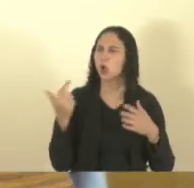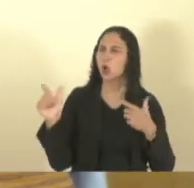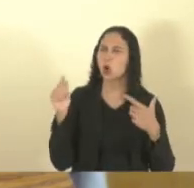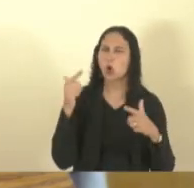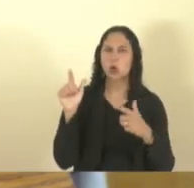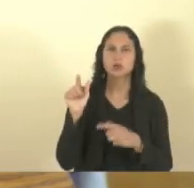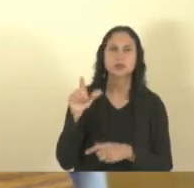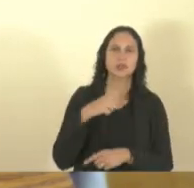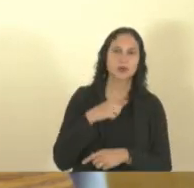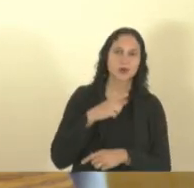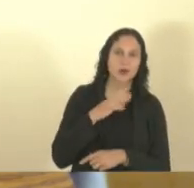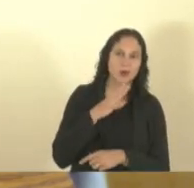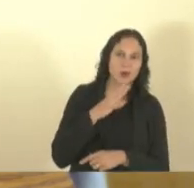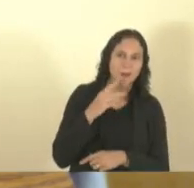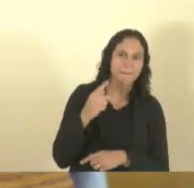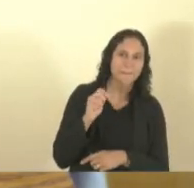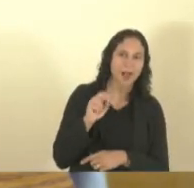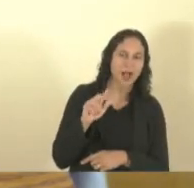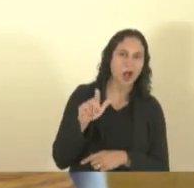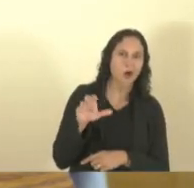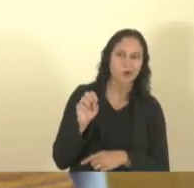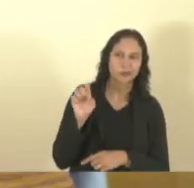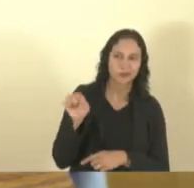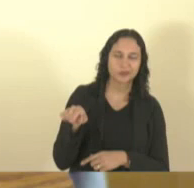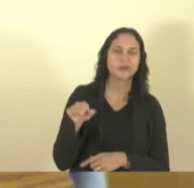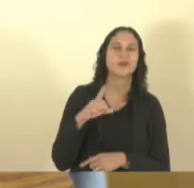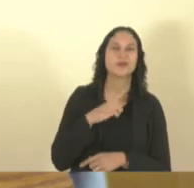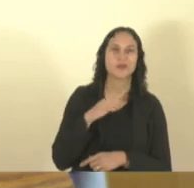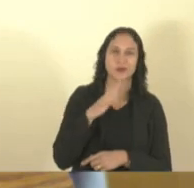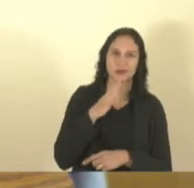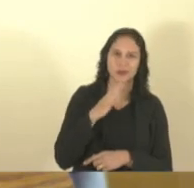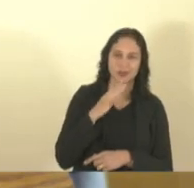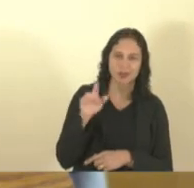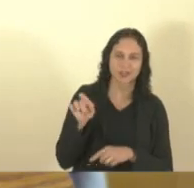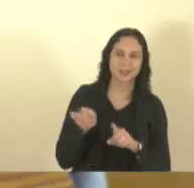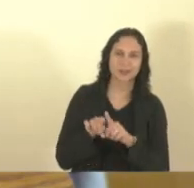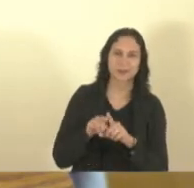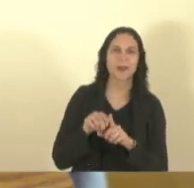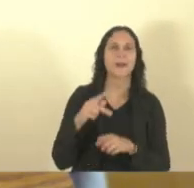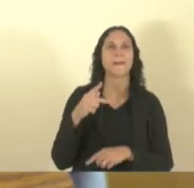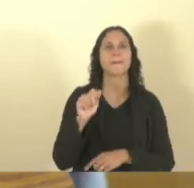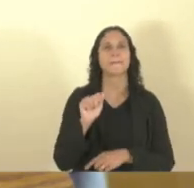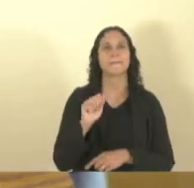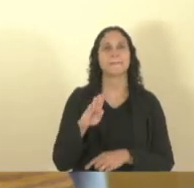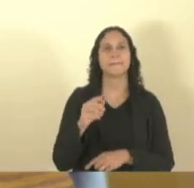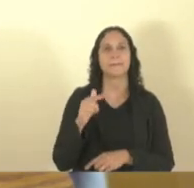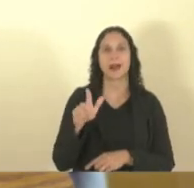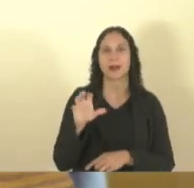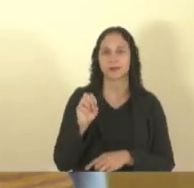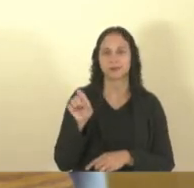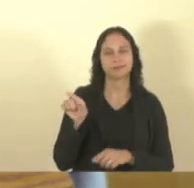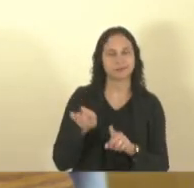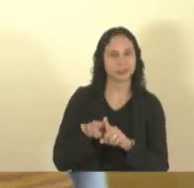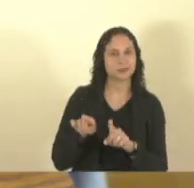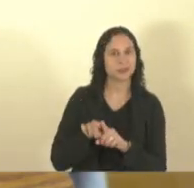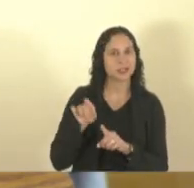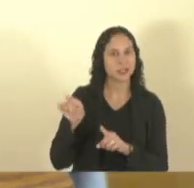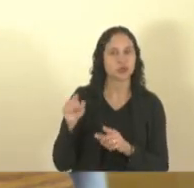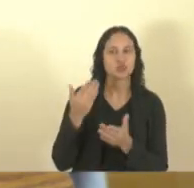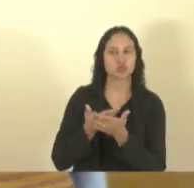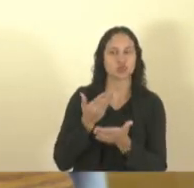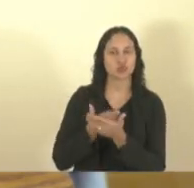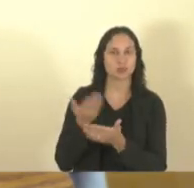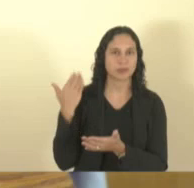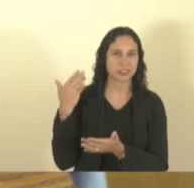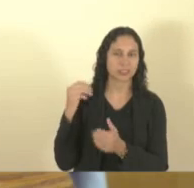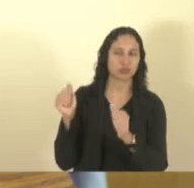Paulo é outro amigo querido que eu conheço, que não trabalha conosco na educação, mas que também está na carreira. Pablo também, naturalmente, meu colega, inclusive de universidade,